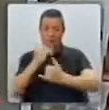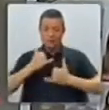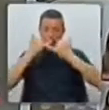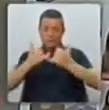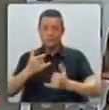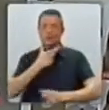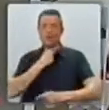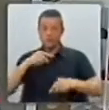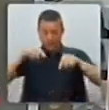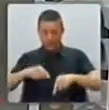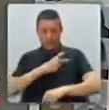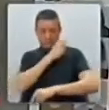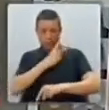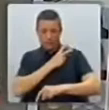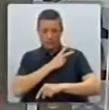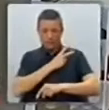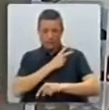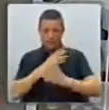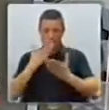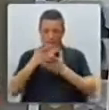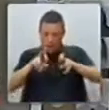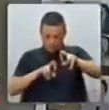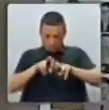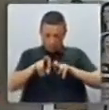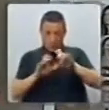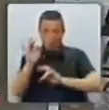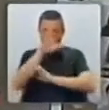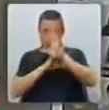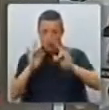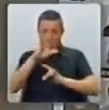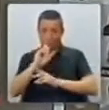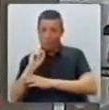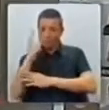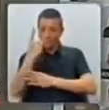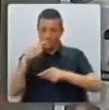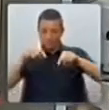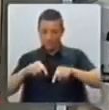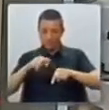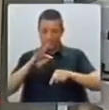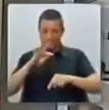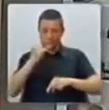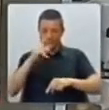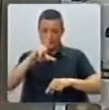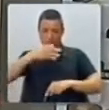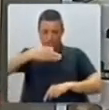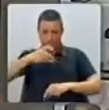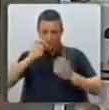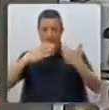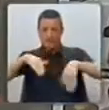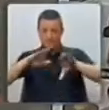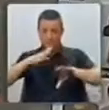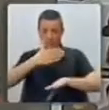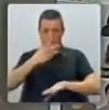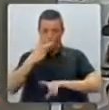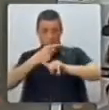aqui também na Faculdade a grande competição europeia. Pela primeira vez será aqui no Porto, na FEUP. Aguarda-se então às 14h30 para